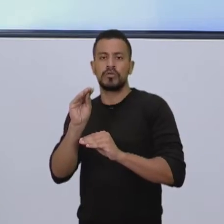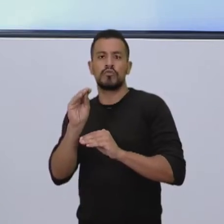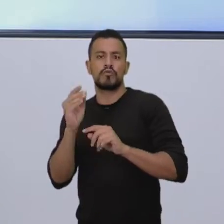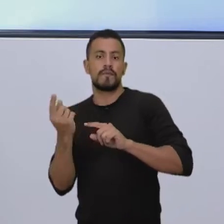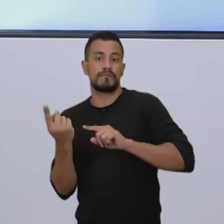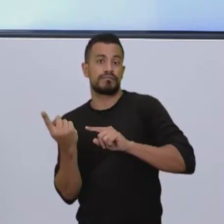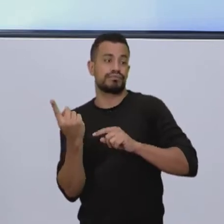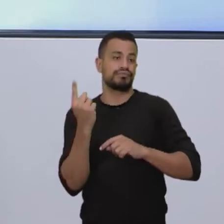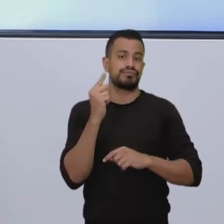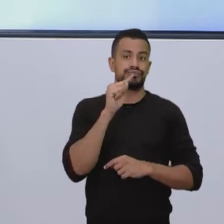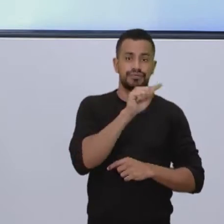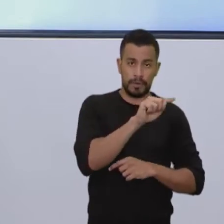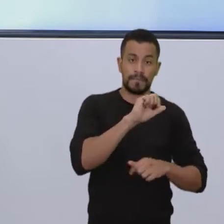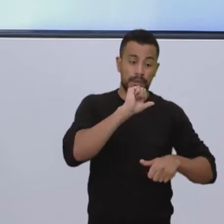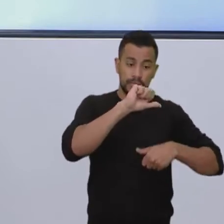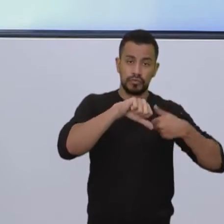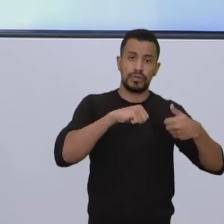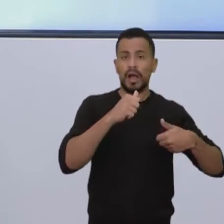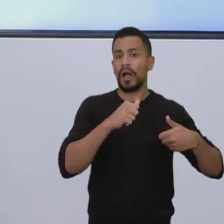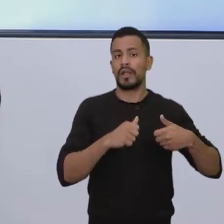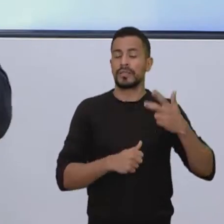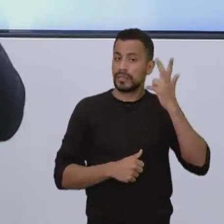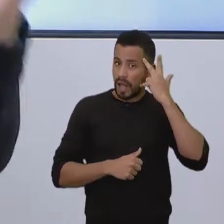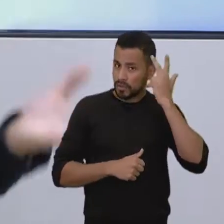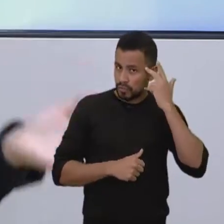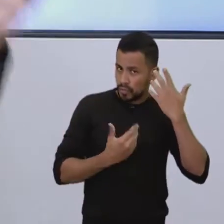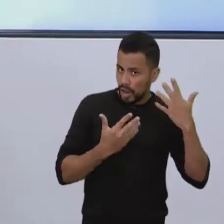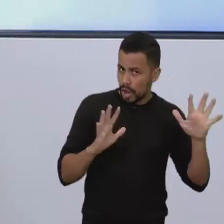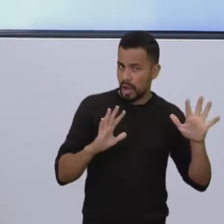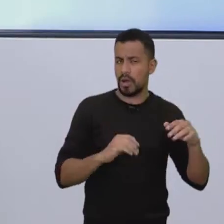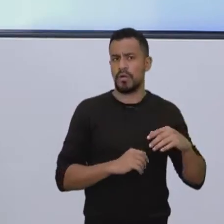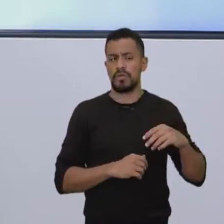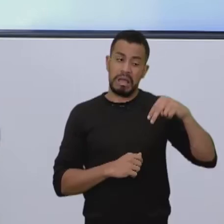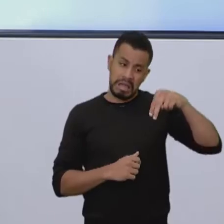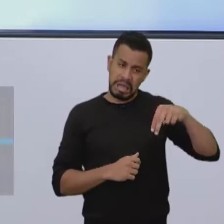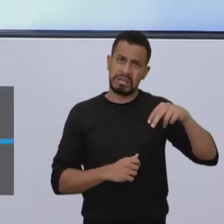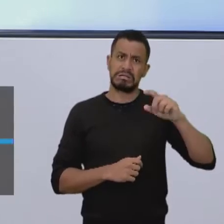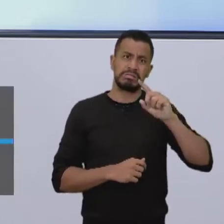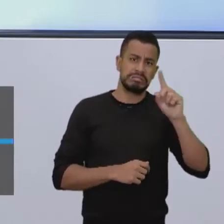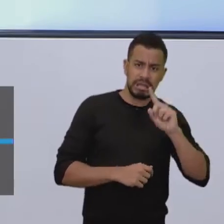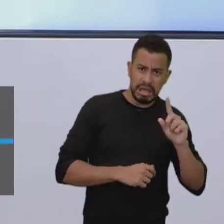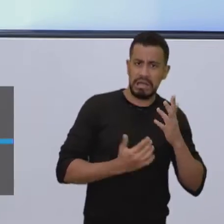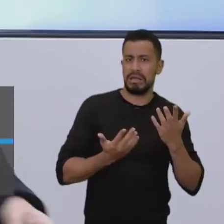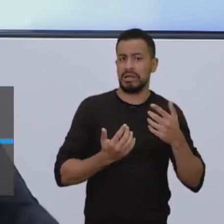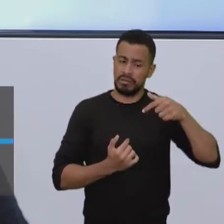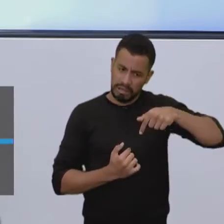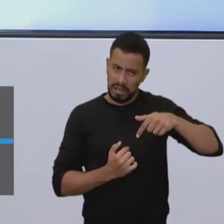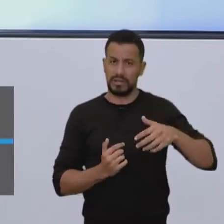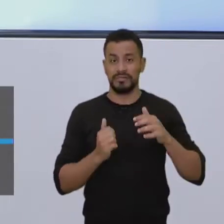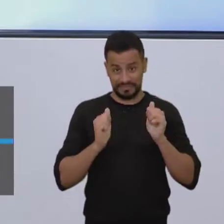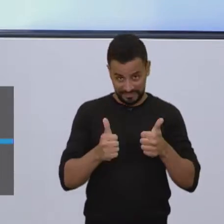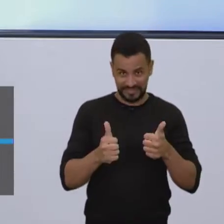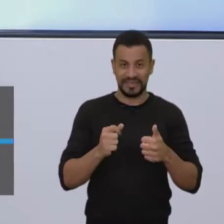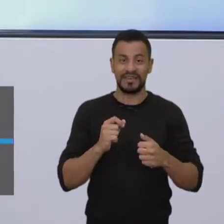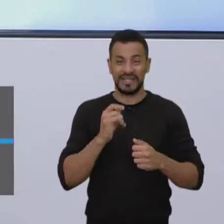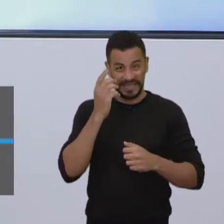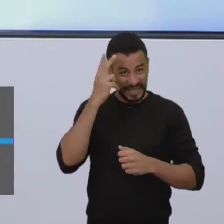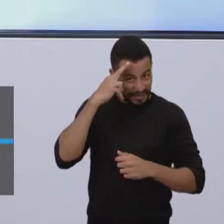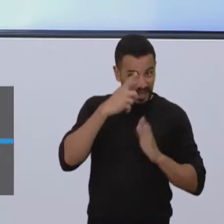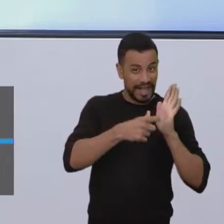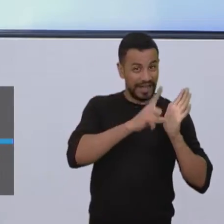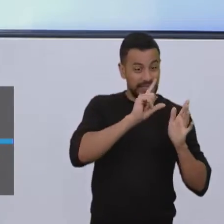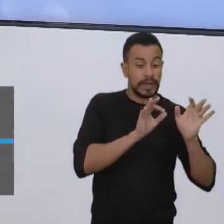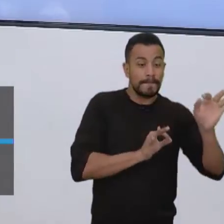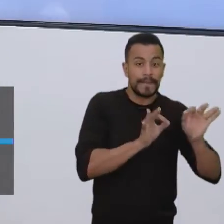ou inteiro, ou em decimal exato, ou em dízima. Então é a volta, a ida e a volta. Isso mesmo. Então, vamos começar? Vamos relembrar ainda um pouquinho